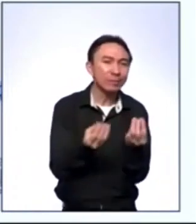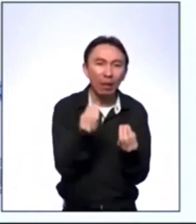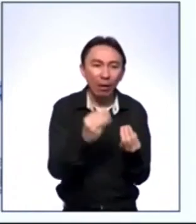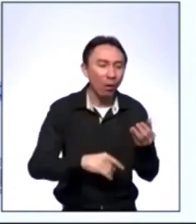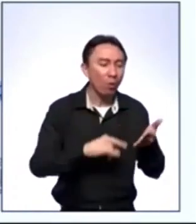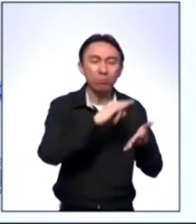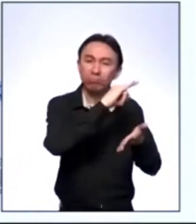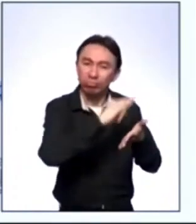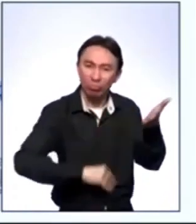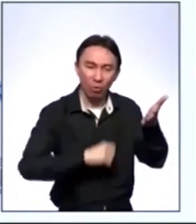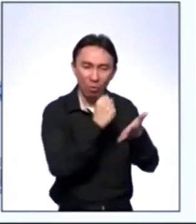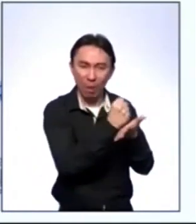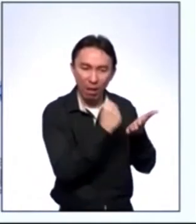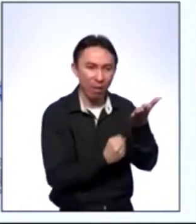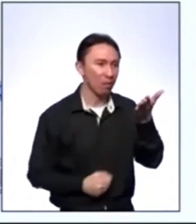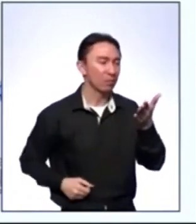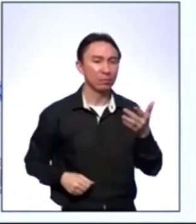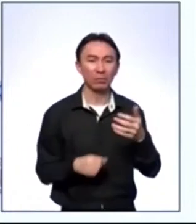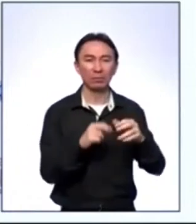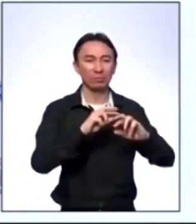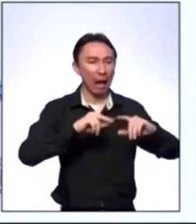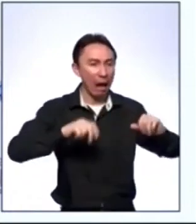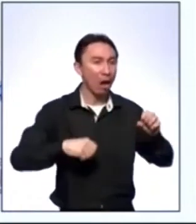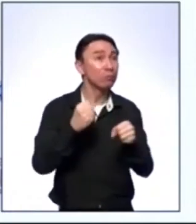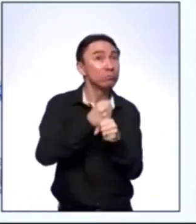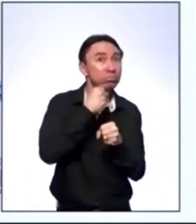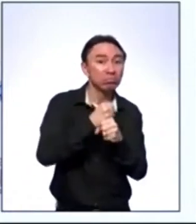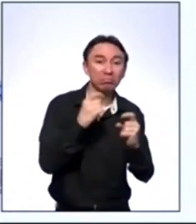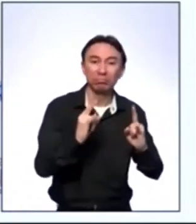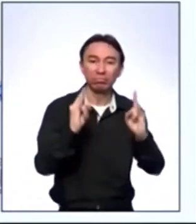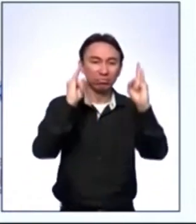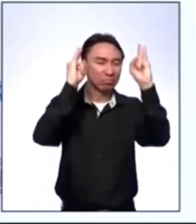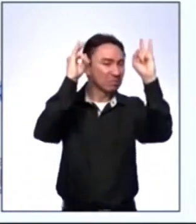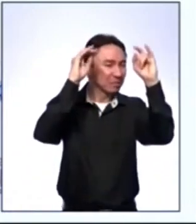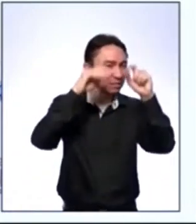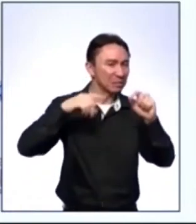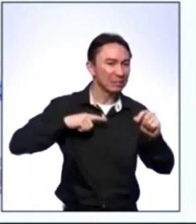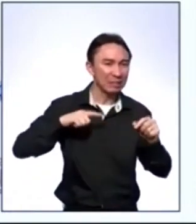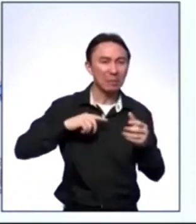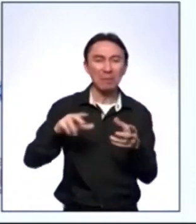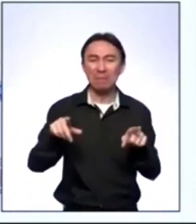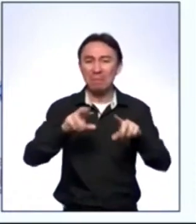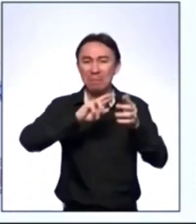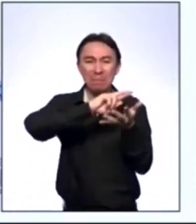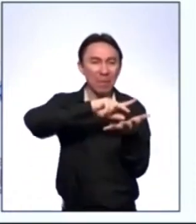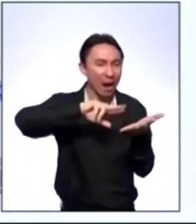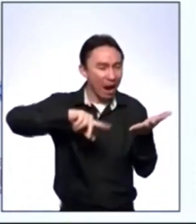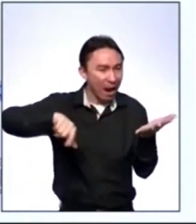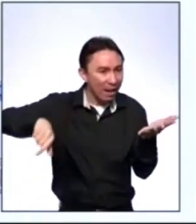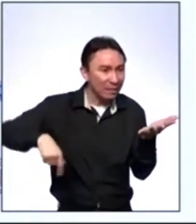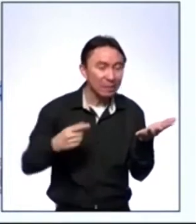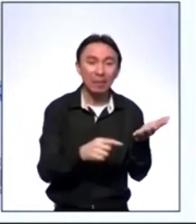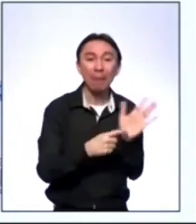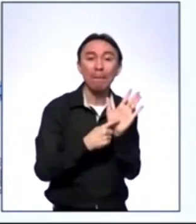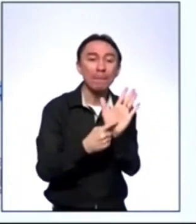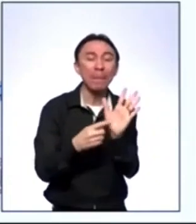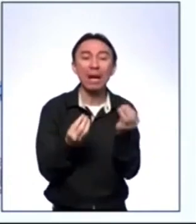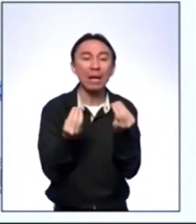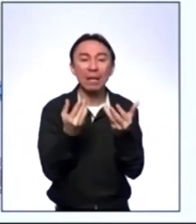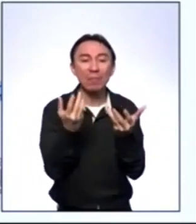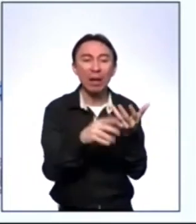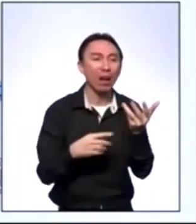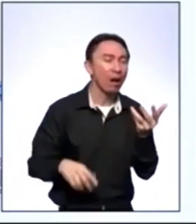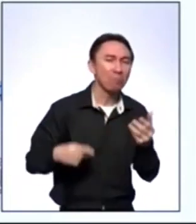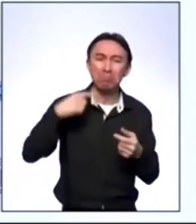documentos, edificações, olha lá, edificações e demais espaços destinados a manifestações